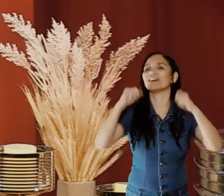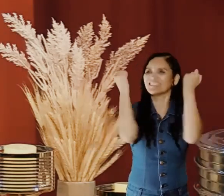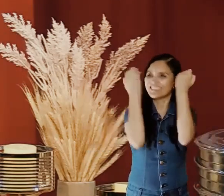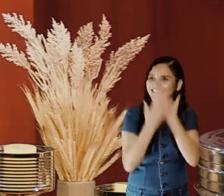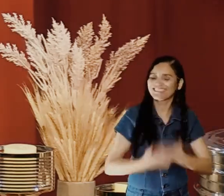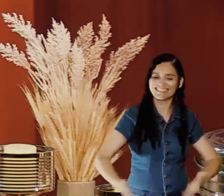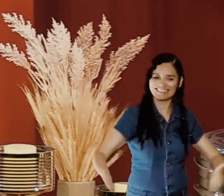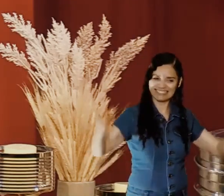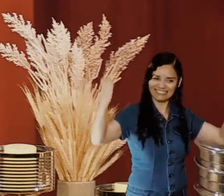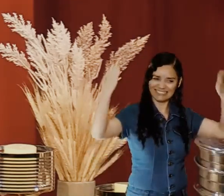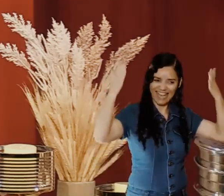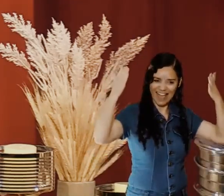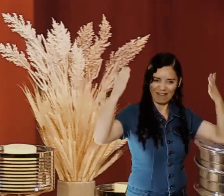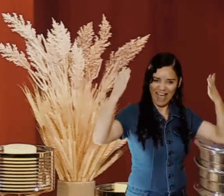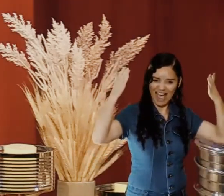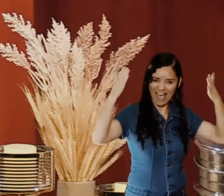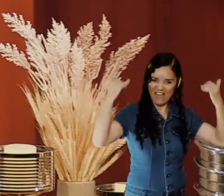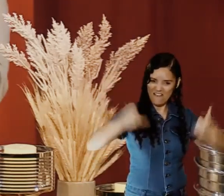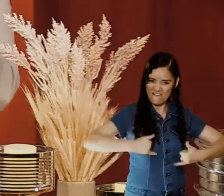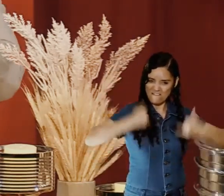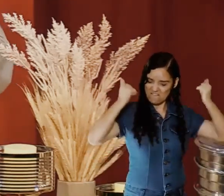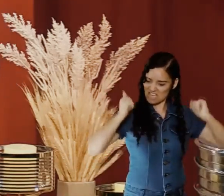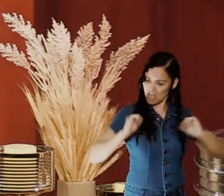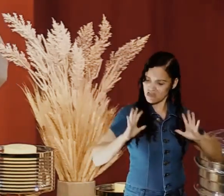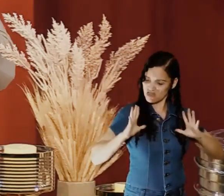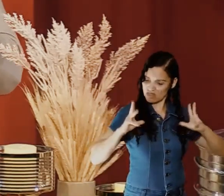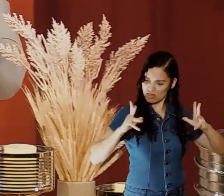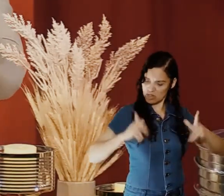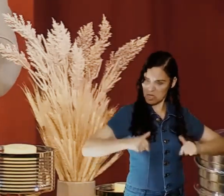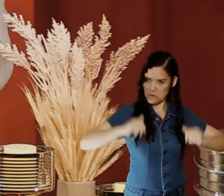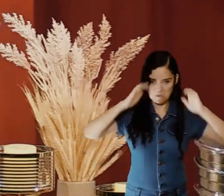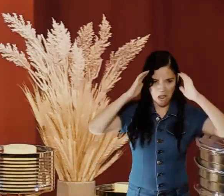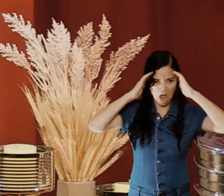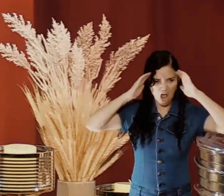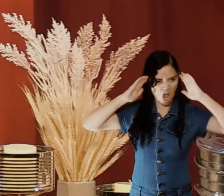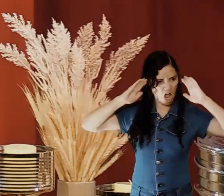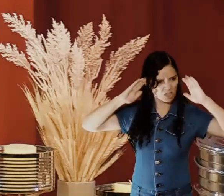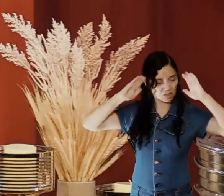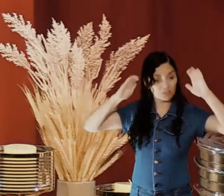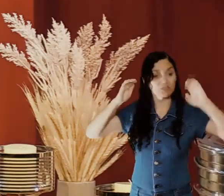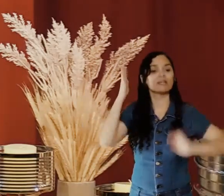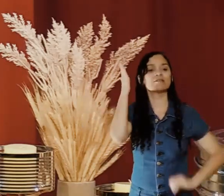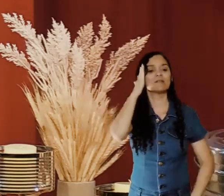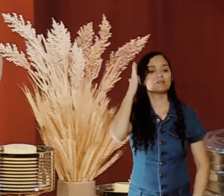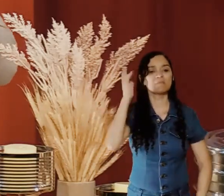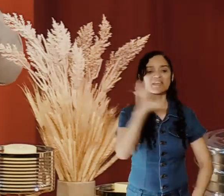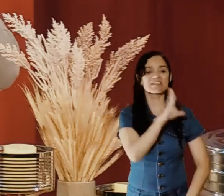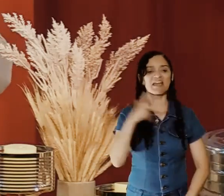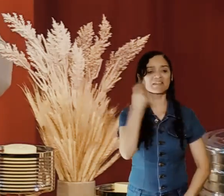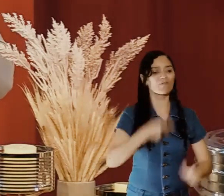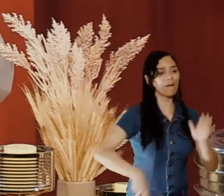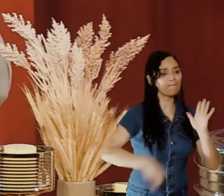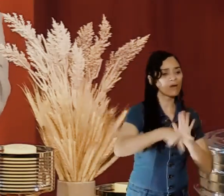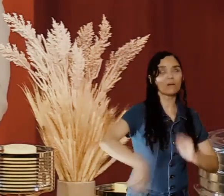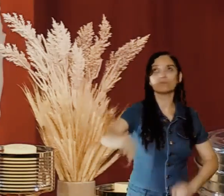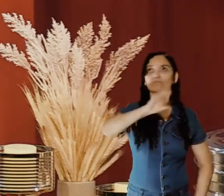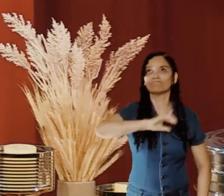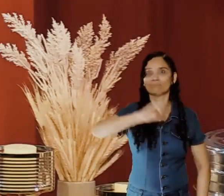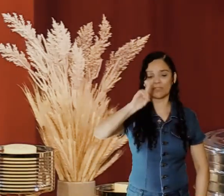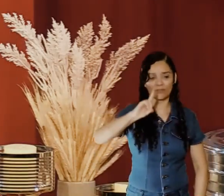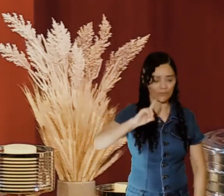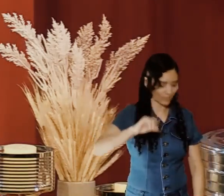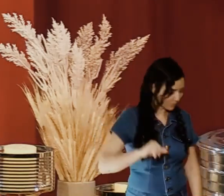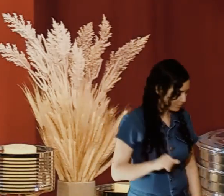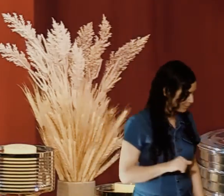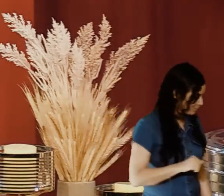festa santa, reverente, sabendo que a salvação pertence ao nosso Deus.